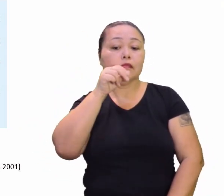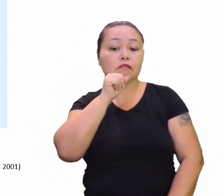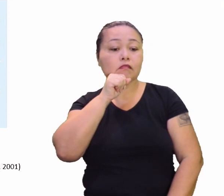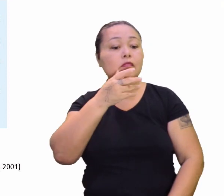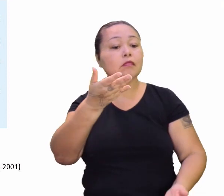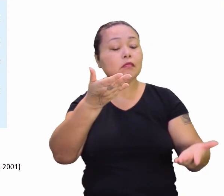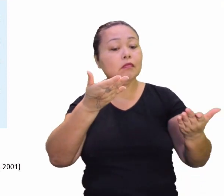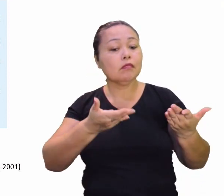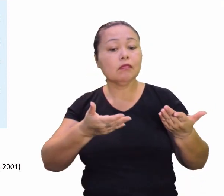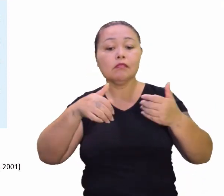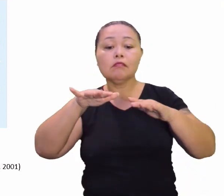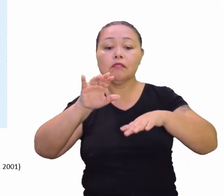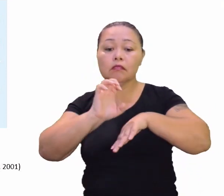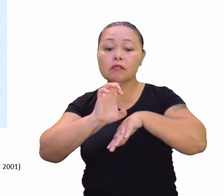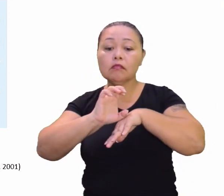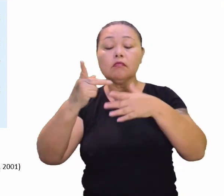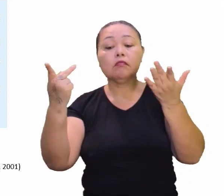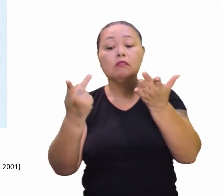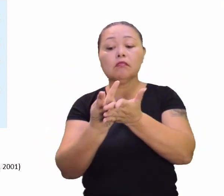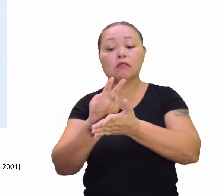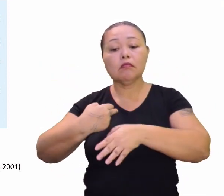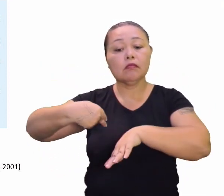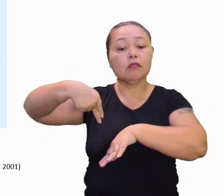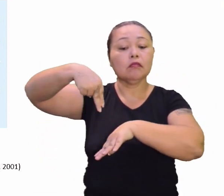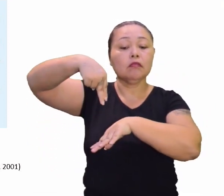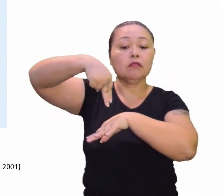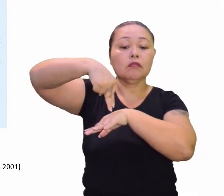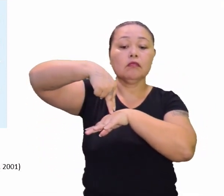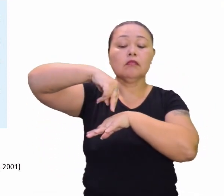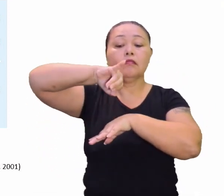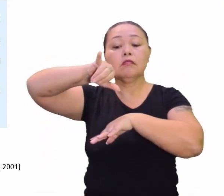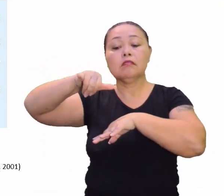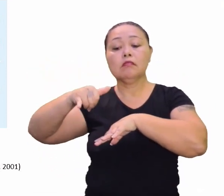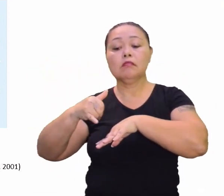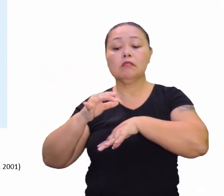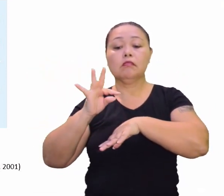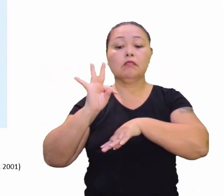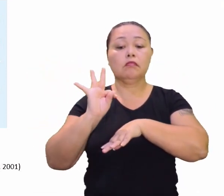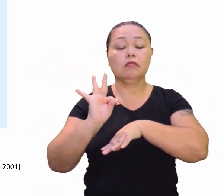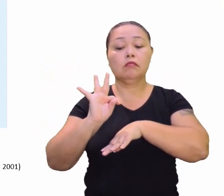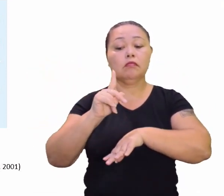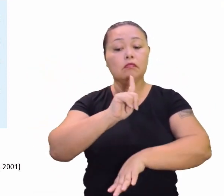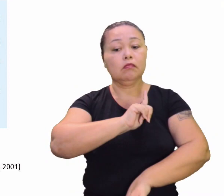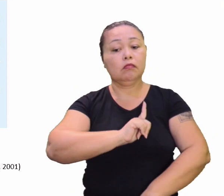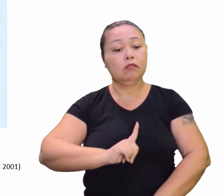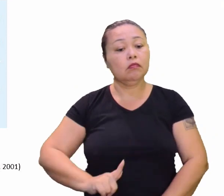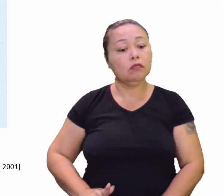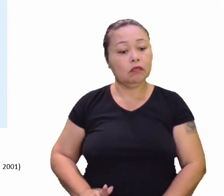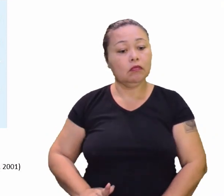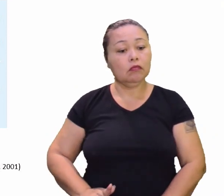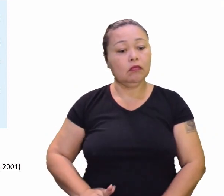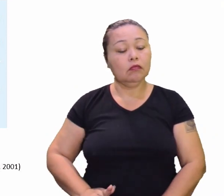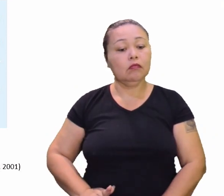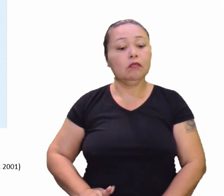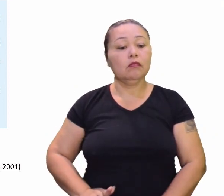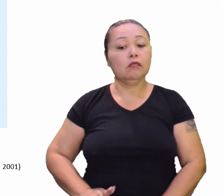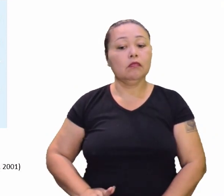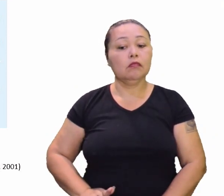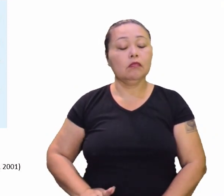cerimônia de instalação do estádio aconteceu nesse dia, a posse do governador Jorge